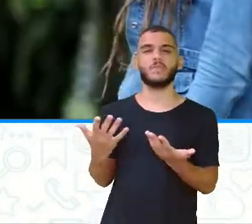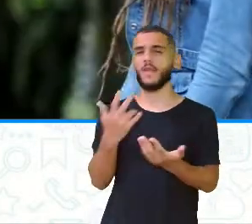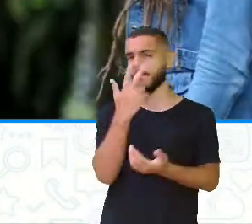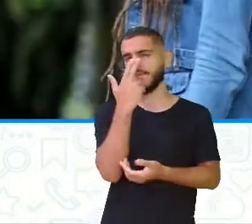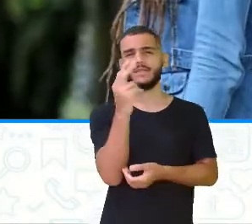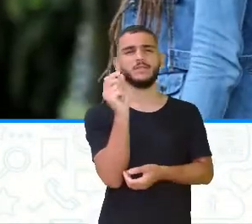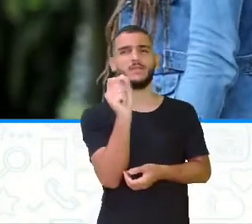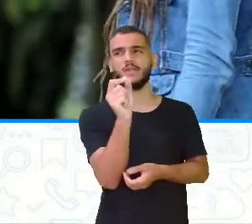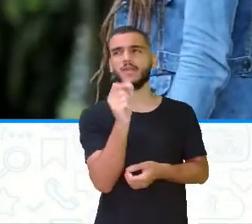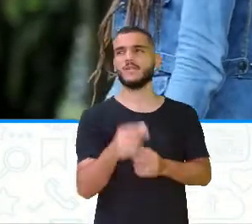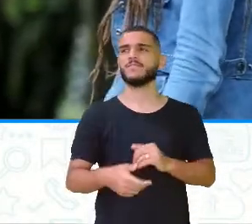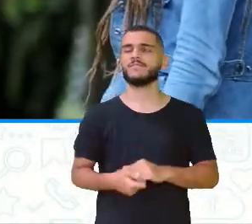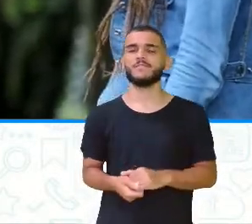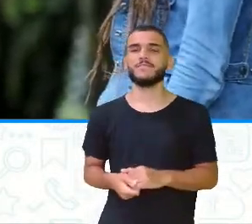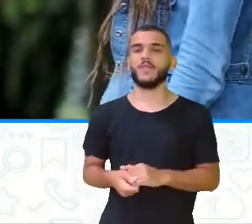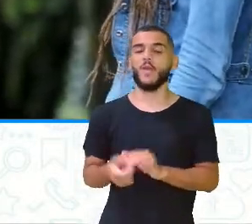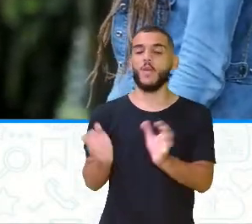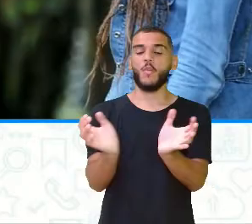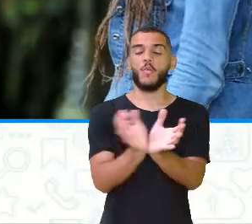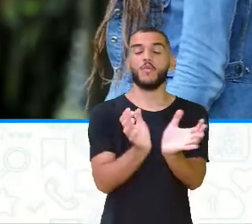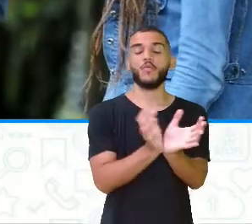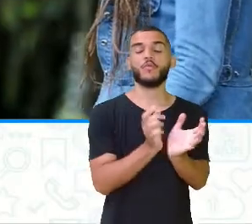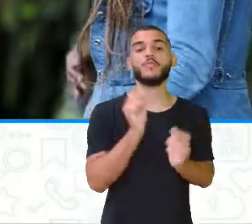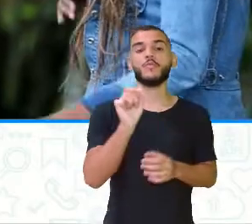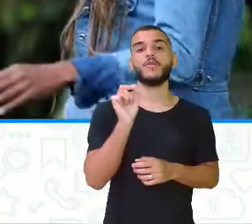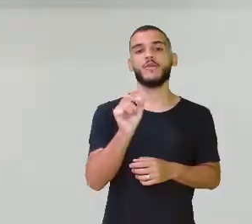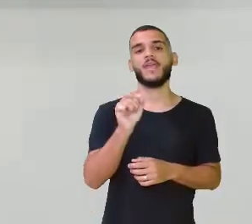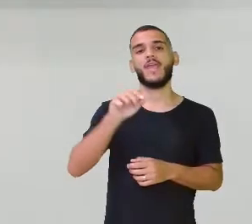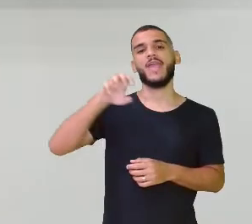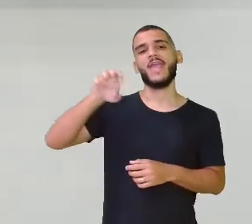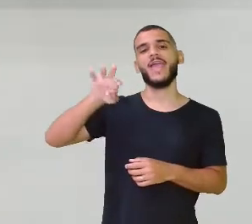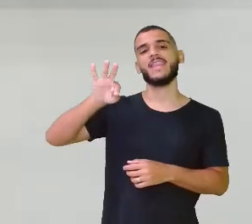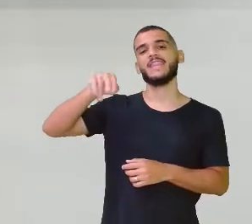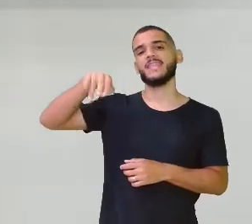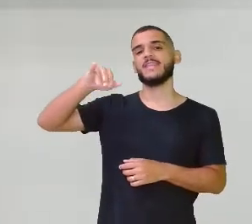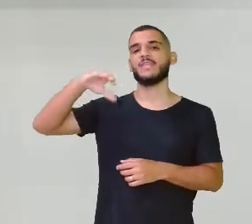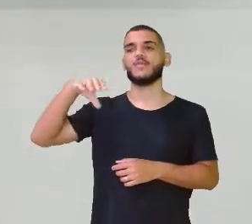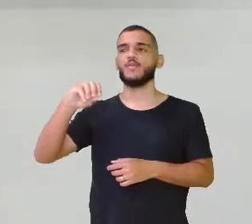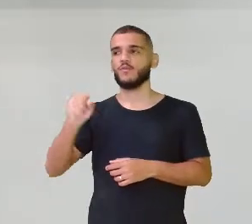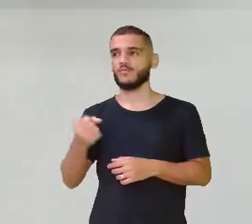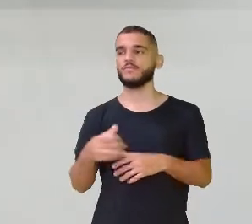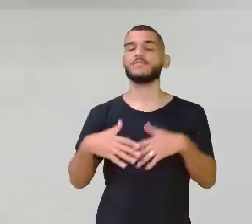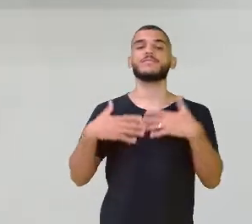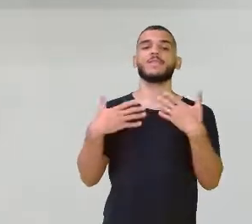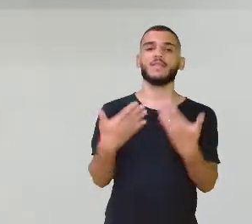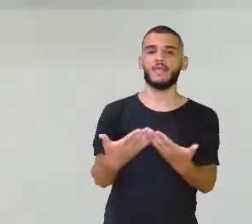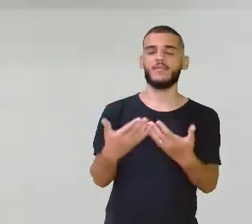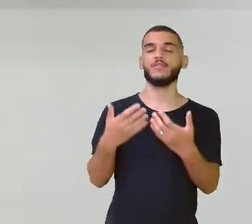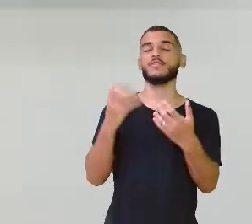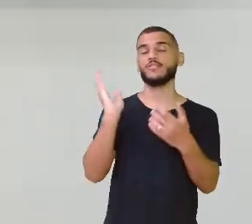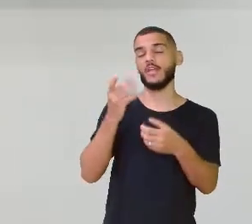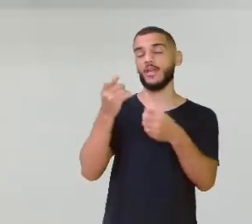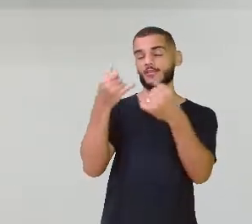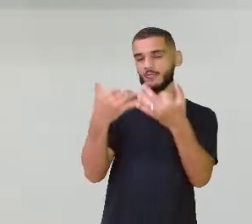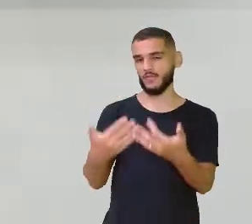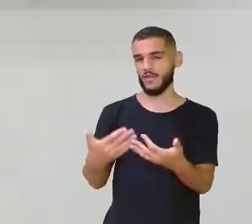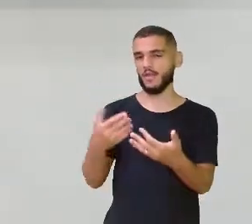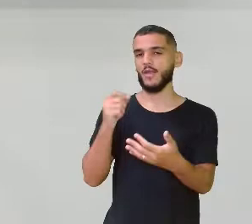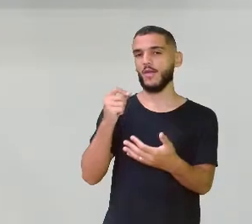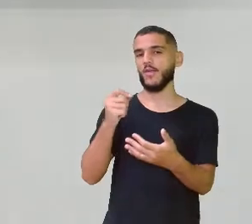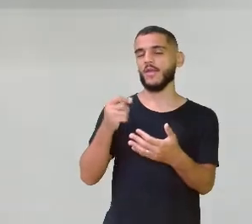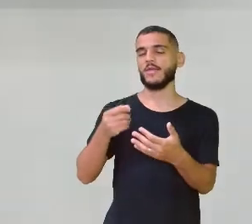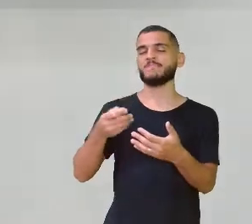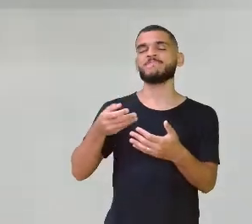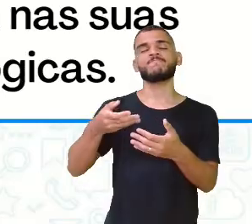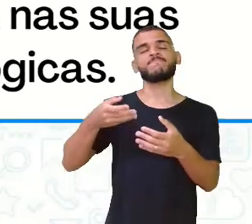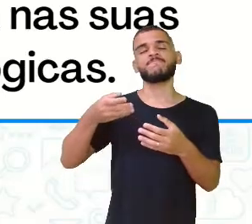parecido? A gente está falando aqui dos grupos étnicos, que eu já falei para vocês. Sobre as nossas origens, não falei? Então, o